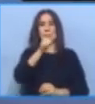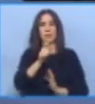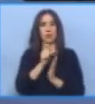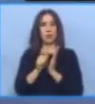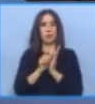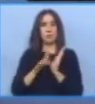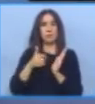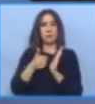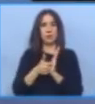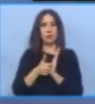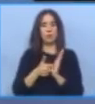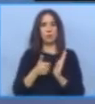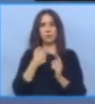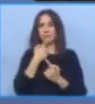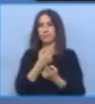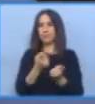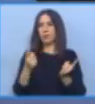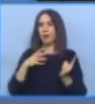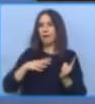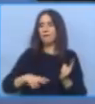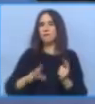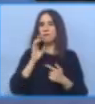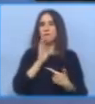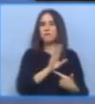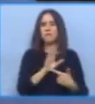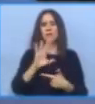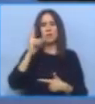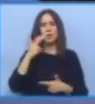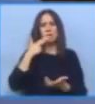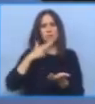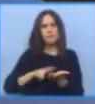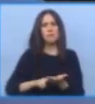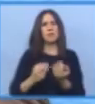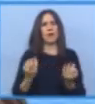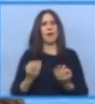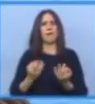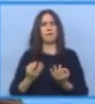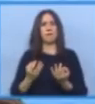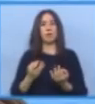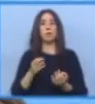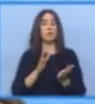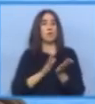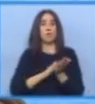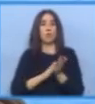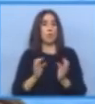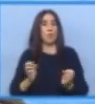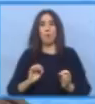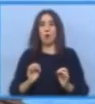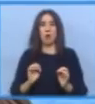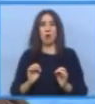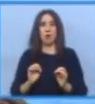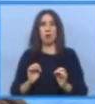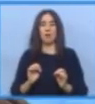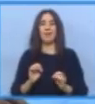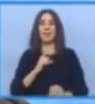bíblicos, neotestamentários, querem transmitir. Aquilo aconteceu de facto. Como não há provas nenhumas, já